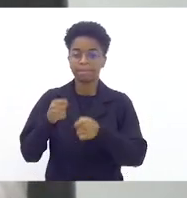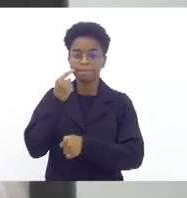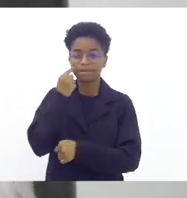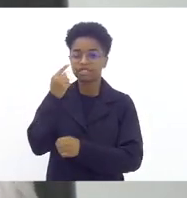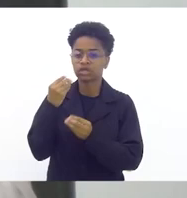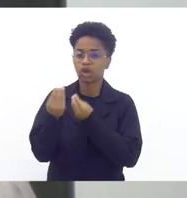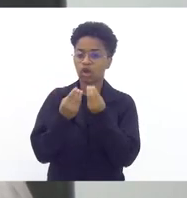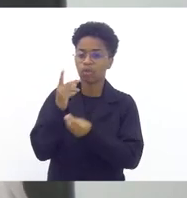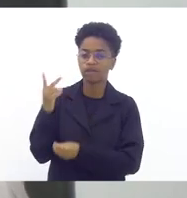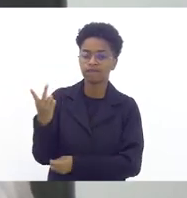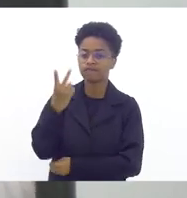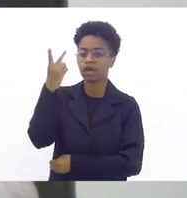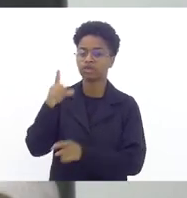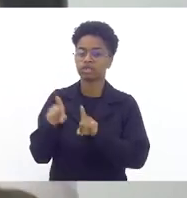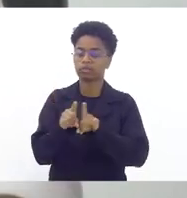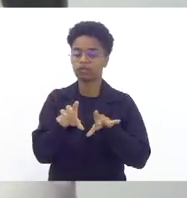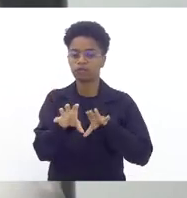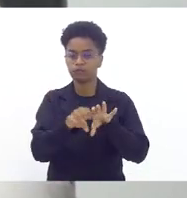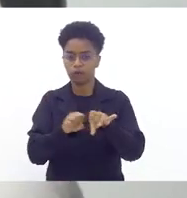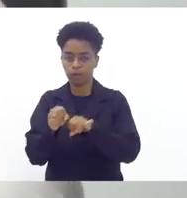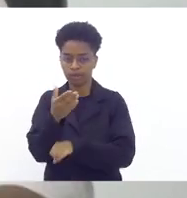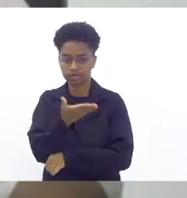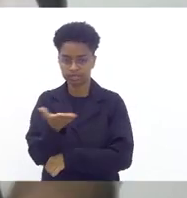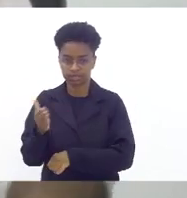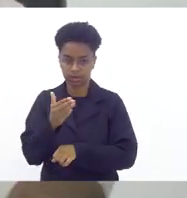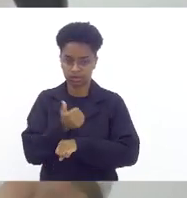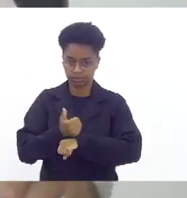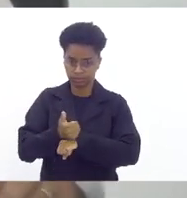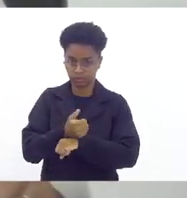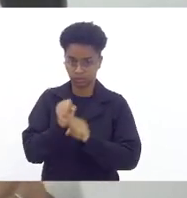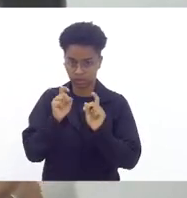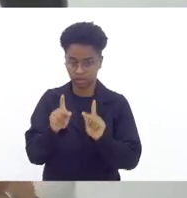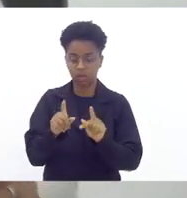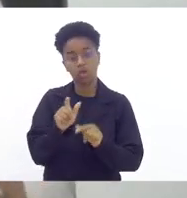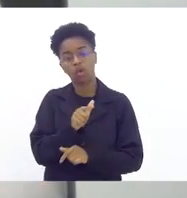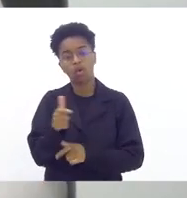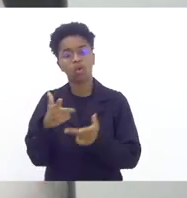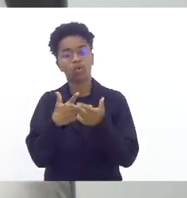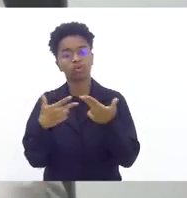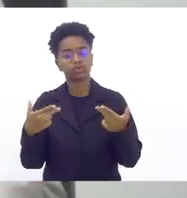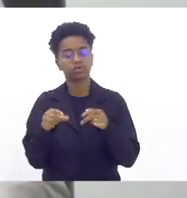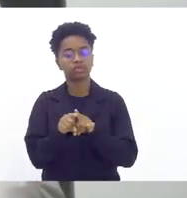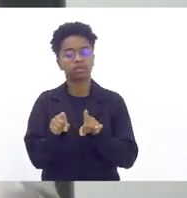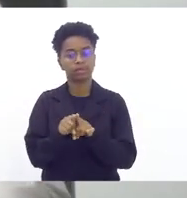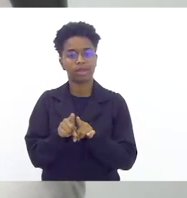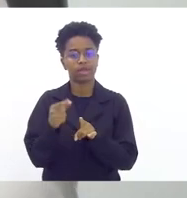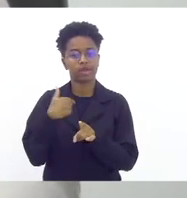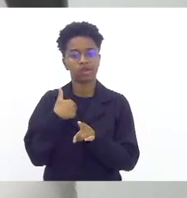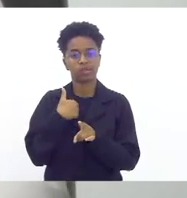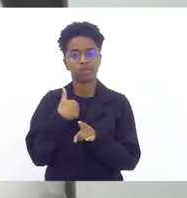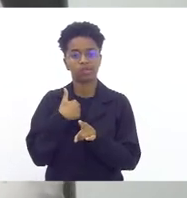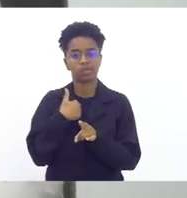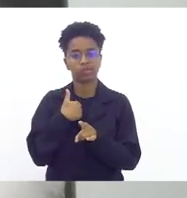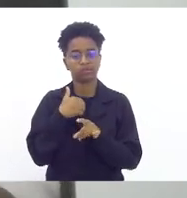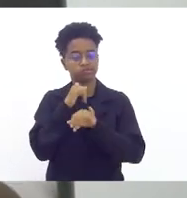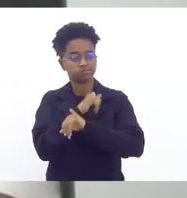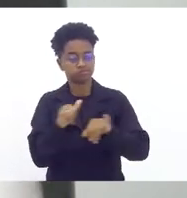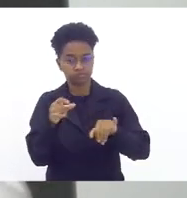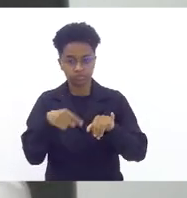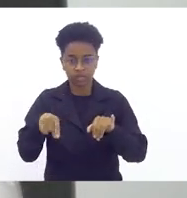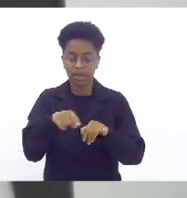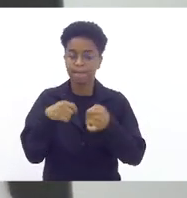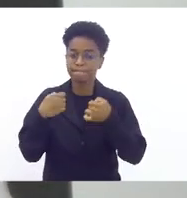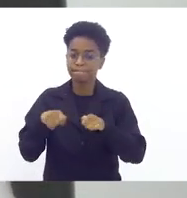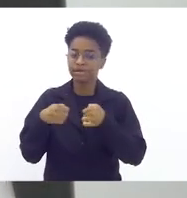valorização e da formação. Um outro ponto que eu queria chamar a atenção aqui é que a gente precisa de